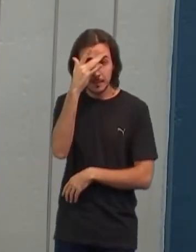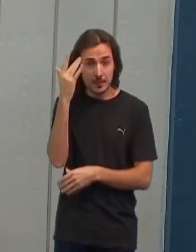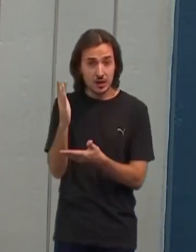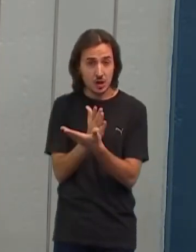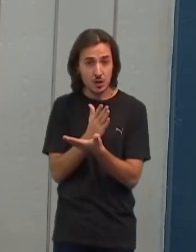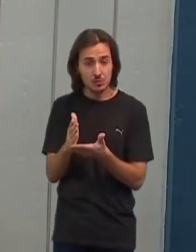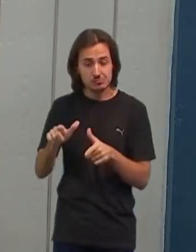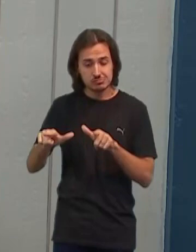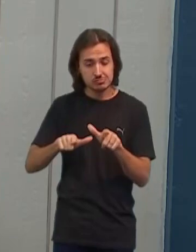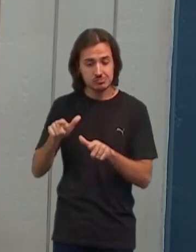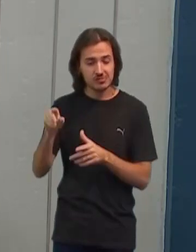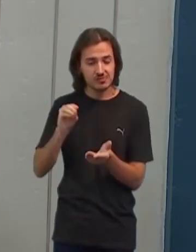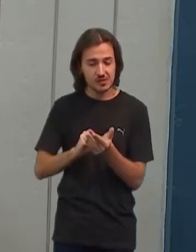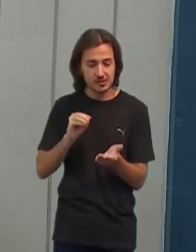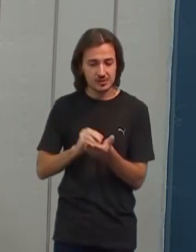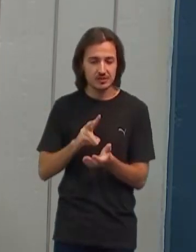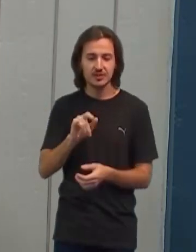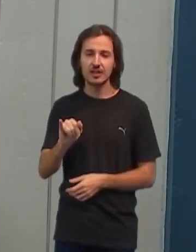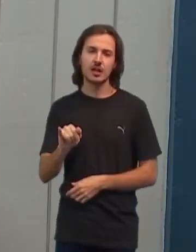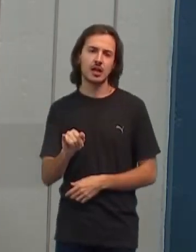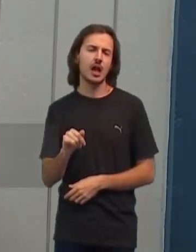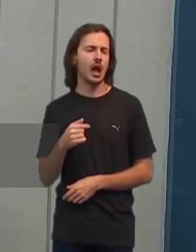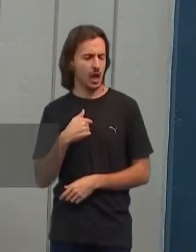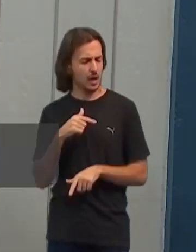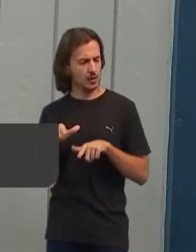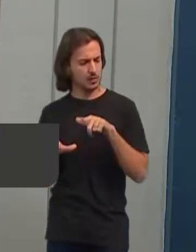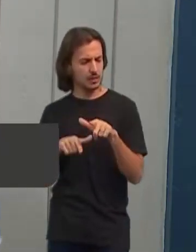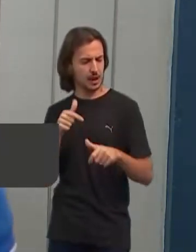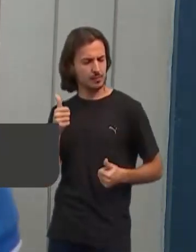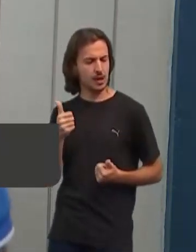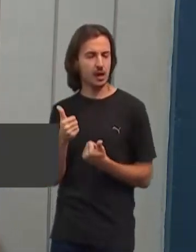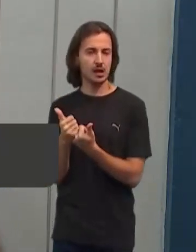que eram favoráveis aos trabalhadores, hoje estão mostrando a cara.